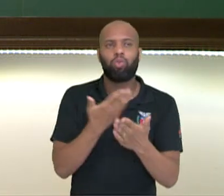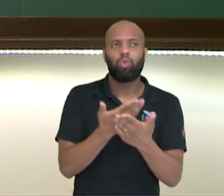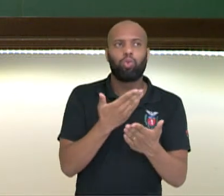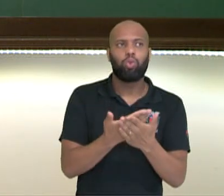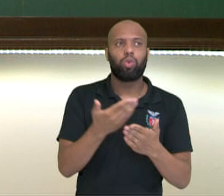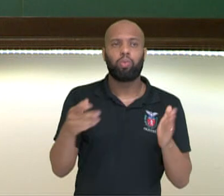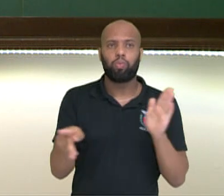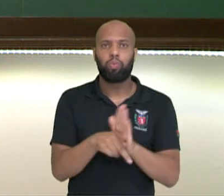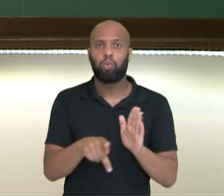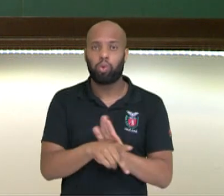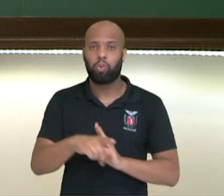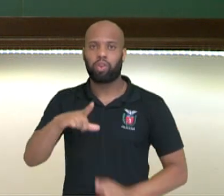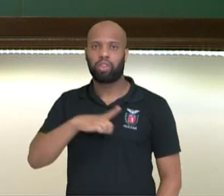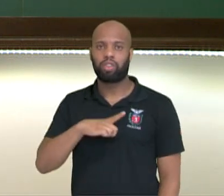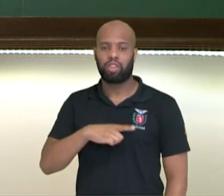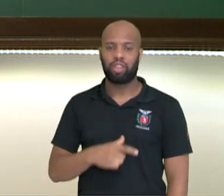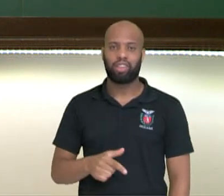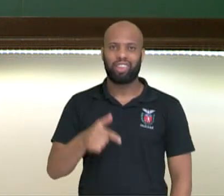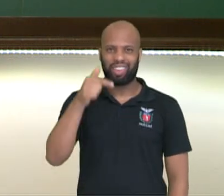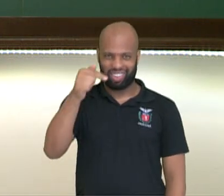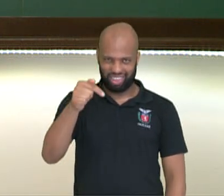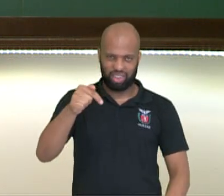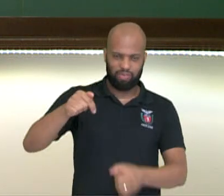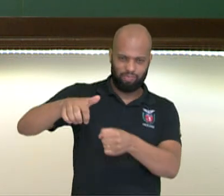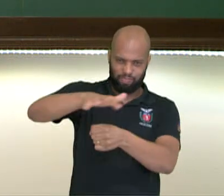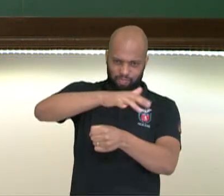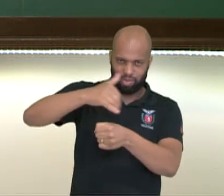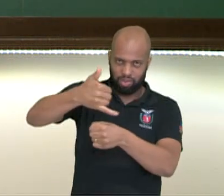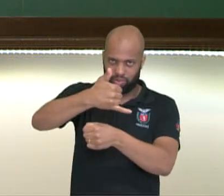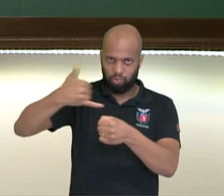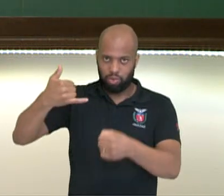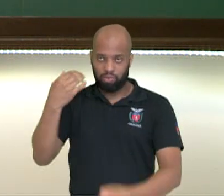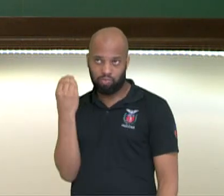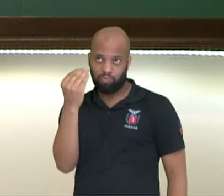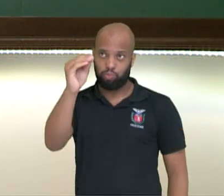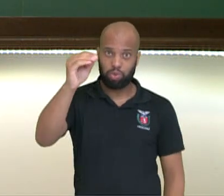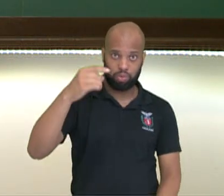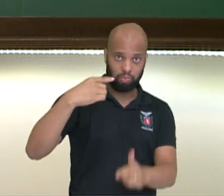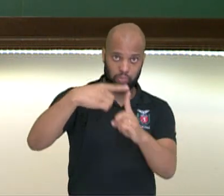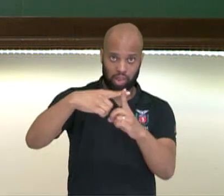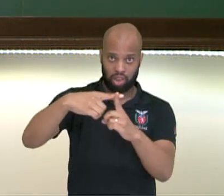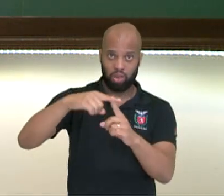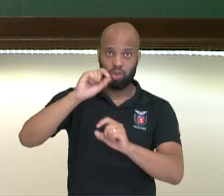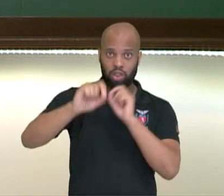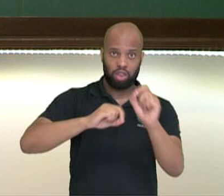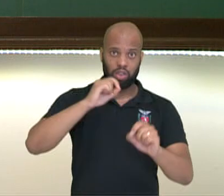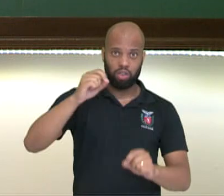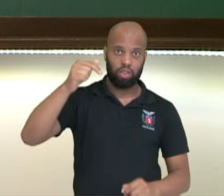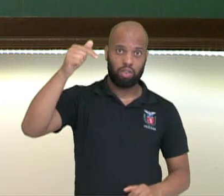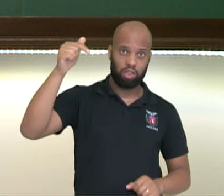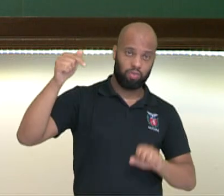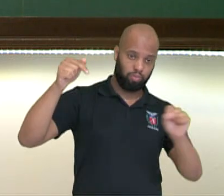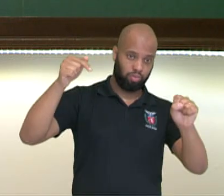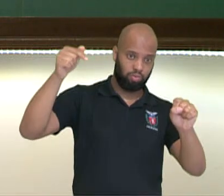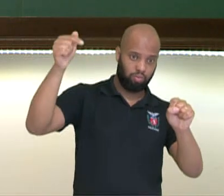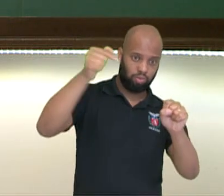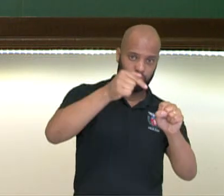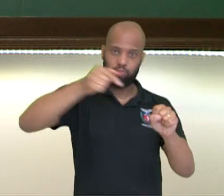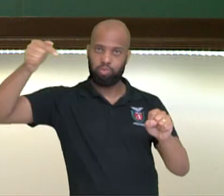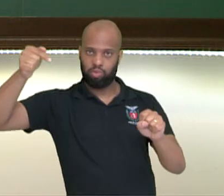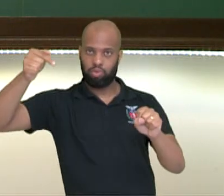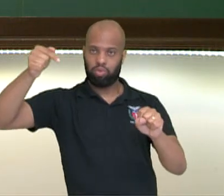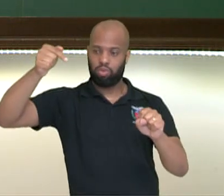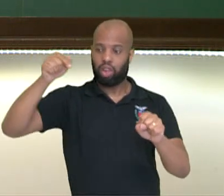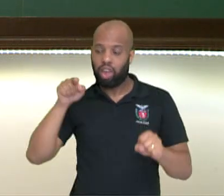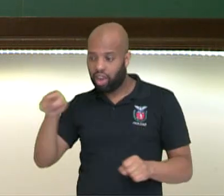uma carga positiva interagindo com elas. Por exemplo, uma carga positiva com carga positiva repele. Carga negativa com positiva atrai, por